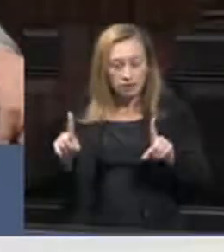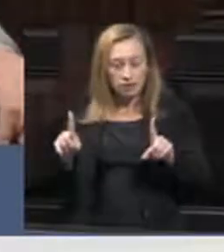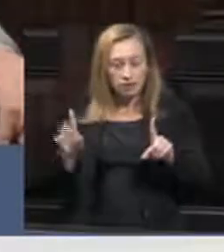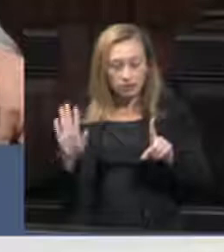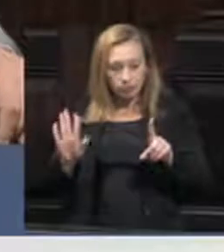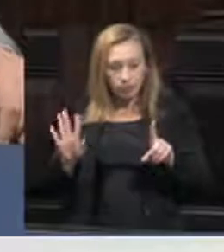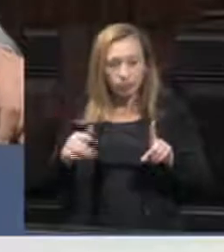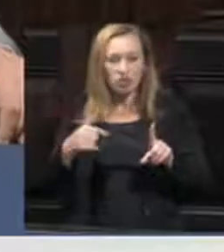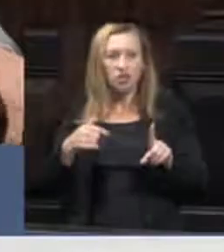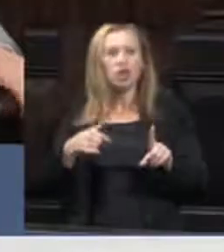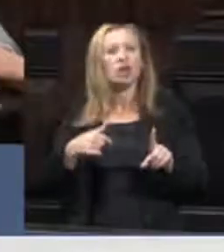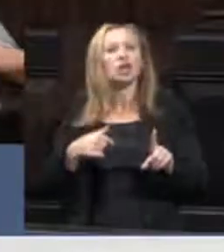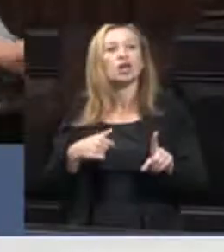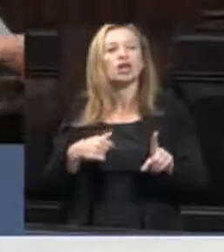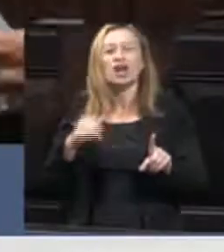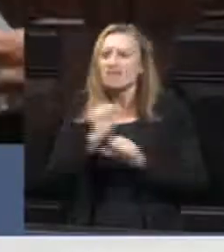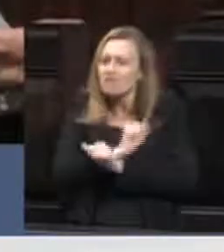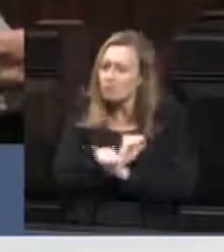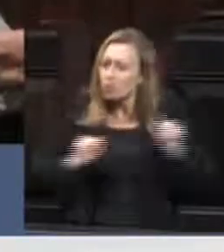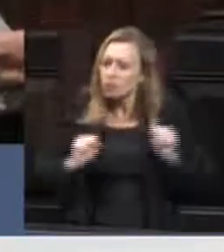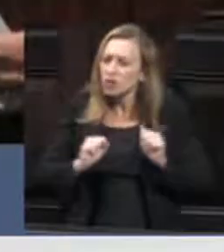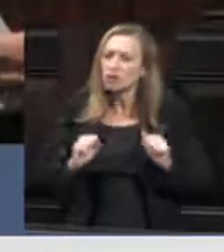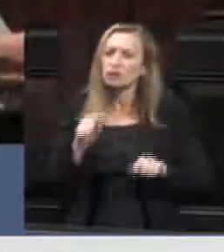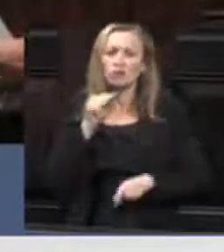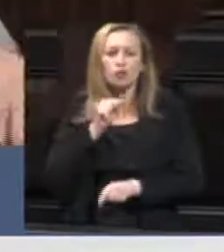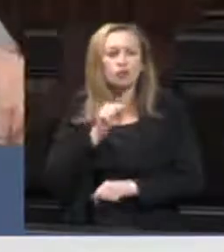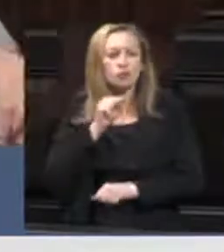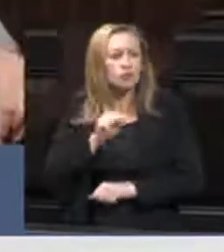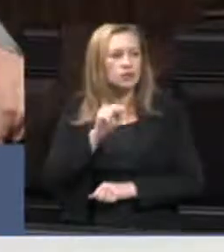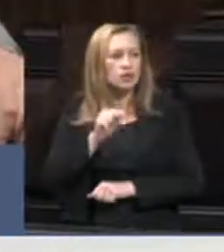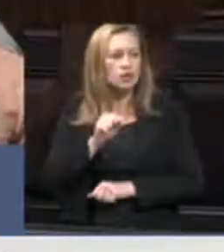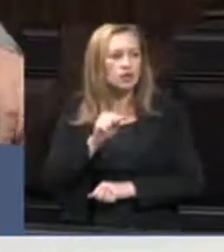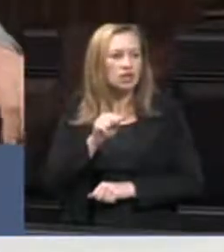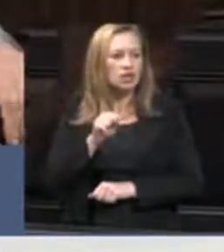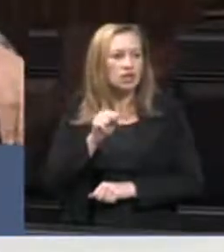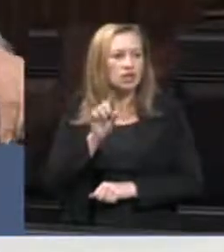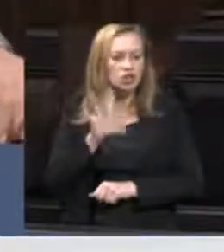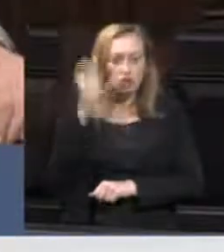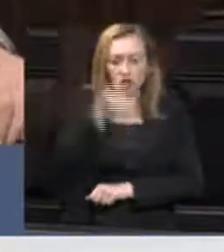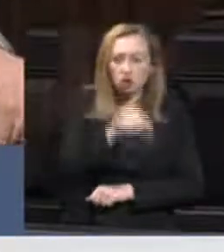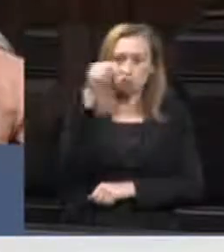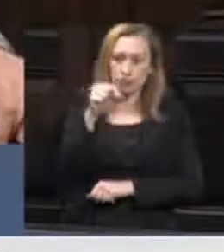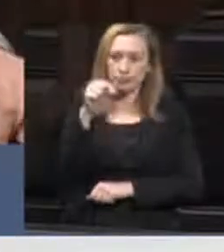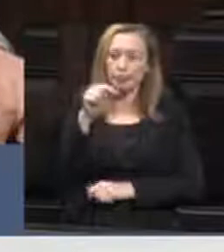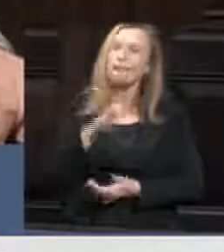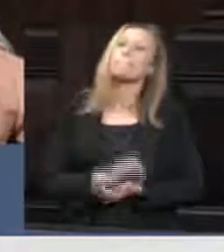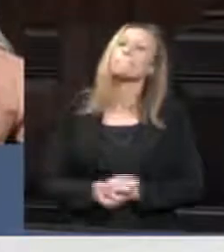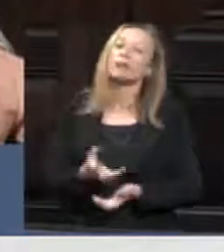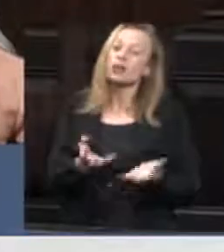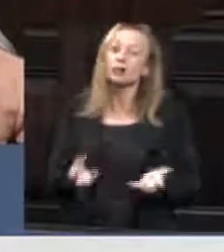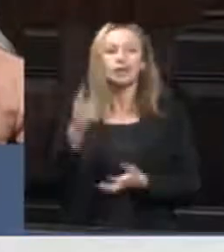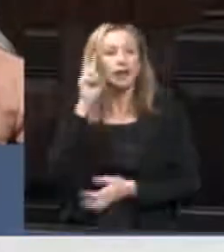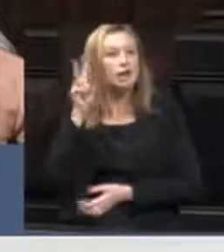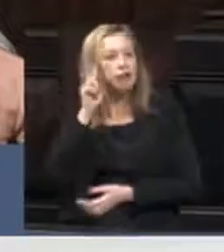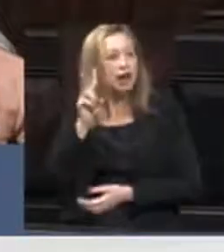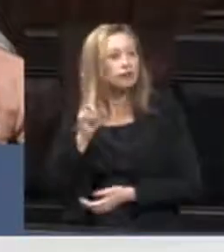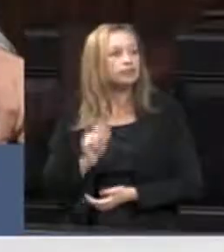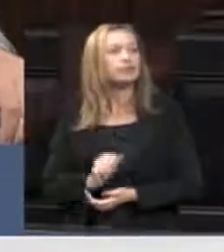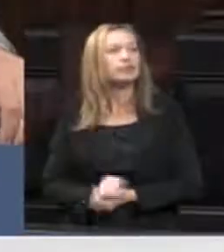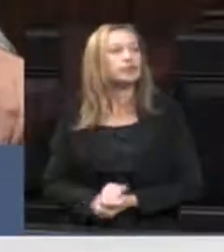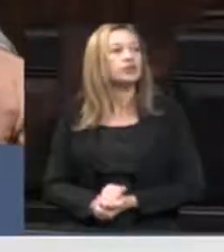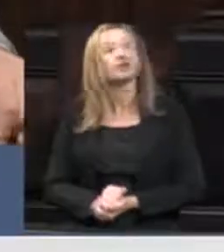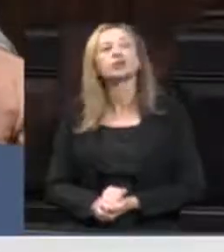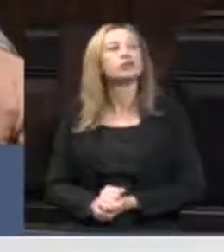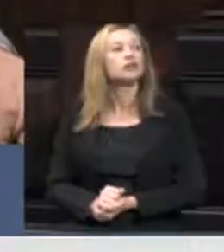impossível de você se abstrair do mérito. Eu queria lembrar